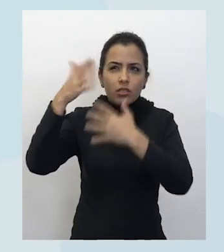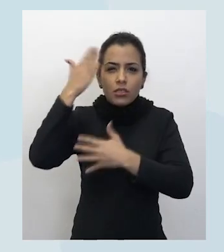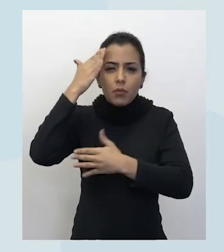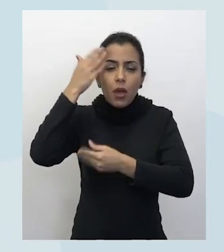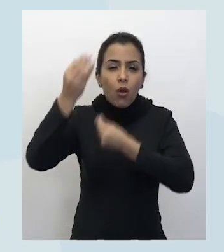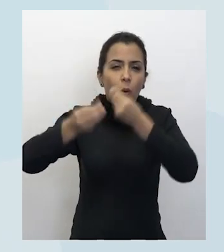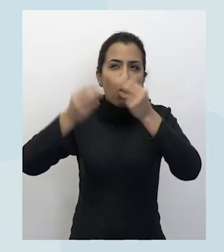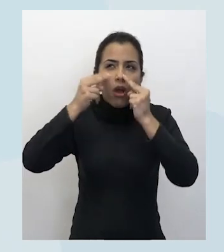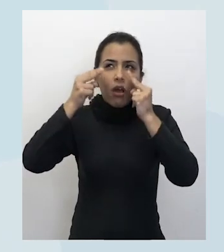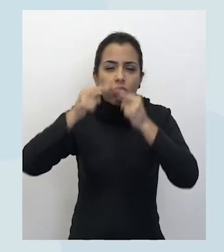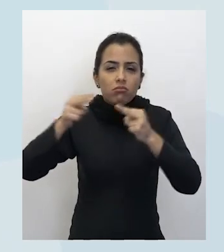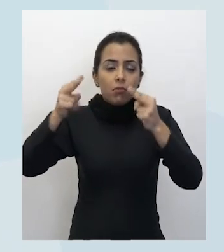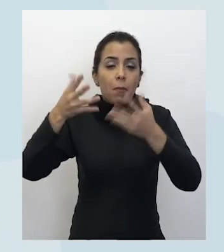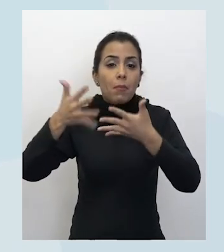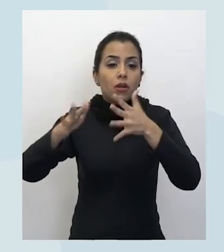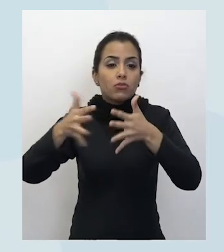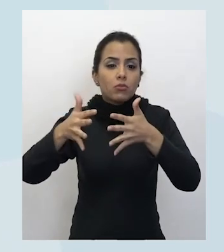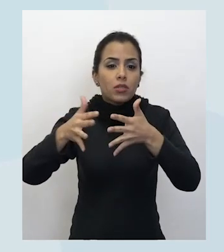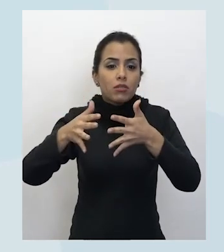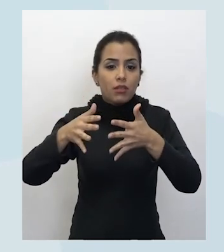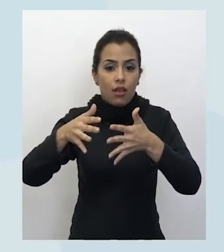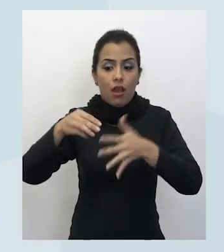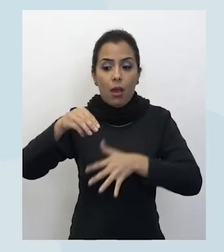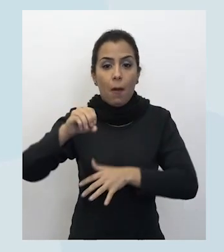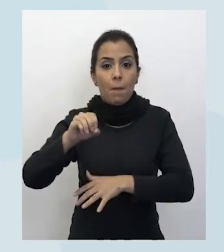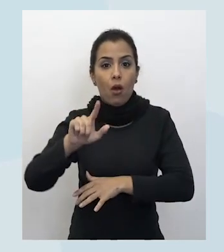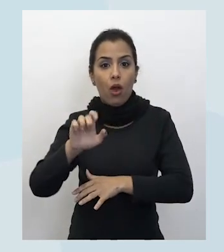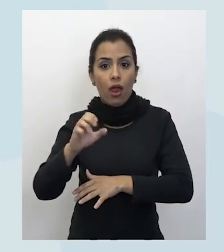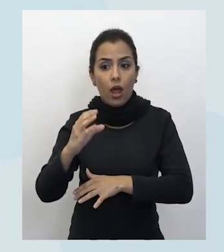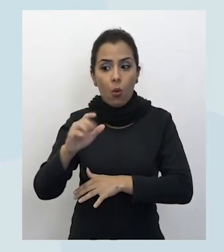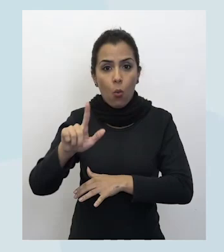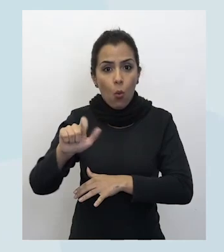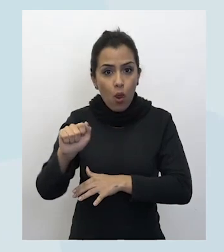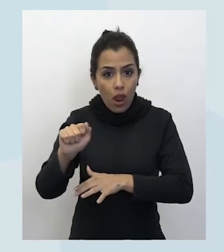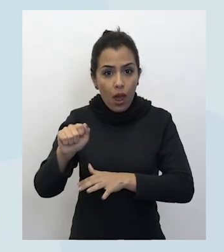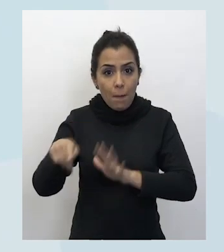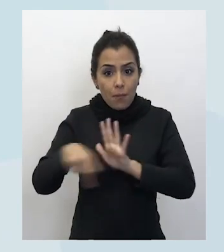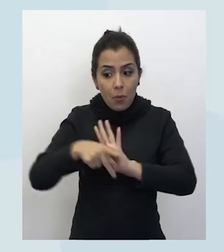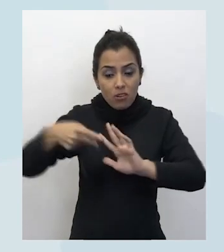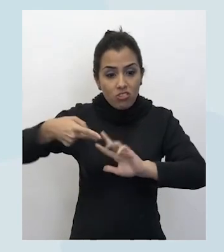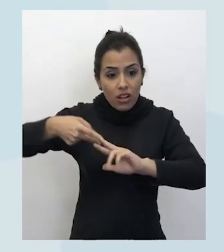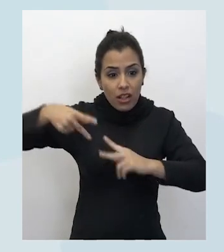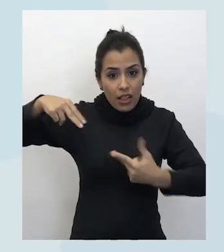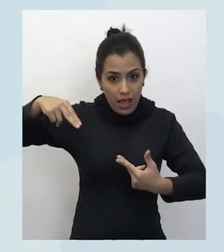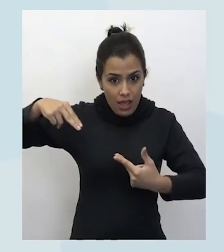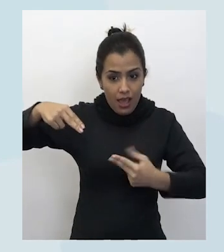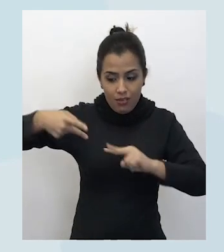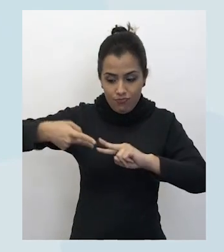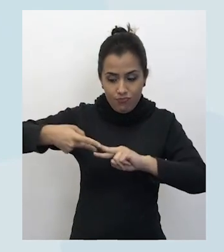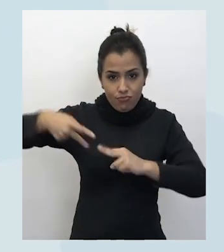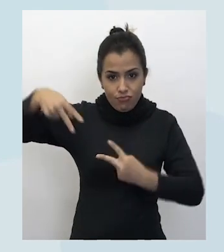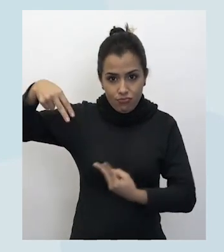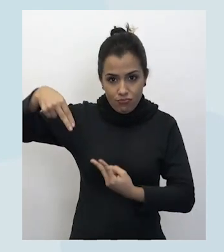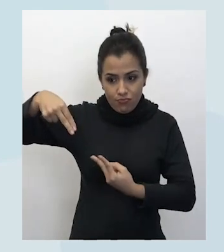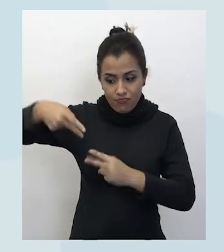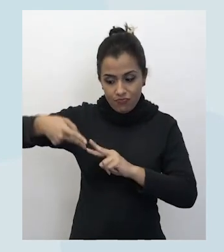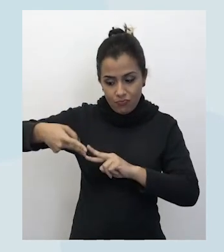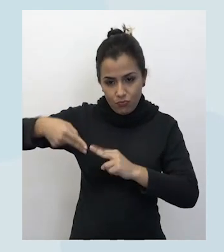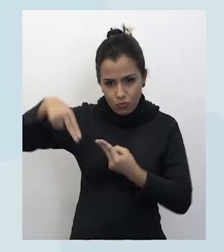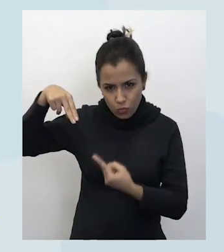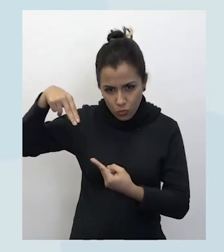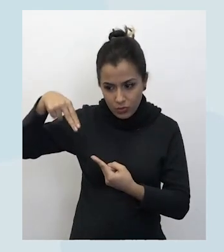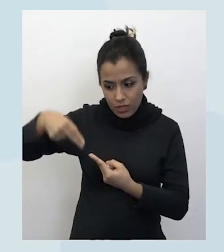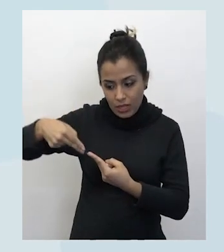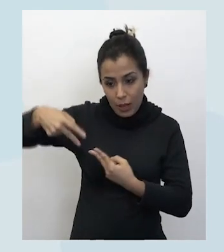de como que a molécula de DNA, quando ela está aberta, né? Porque ela fica enroladinha lá no núcleo, conforme eu já falei para vocês,